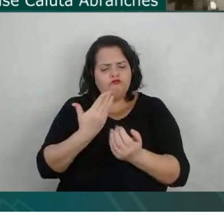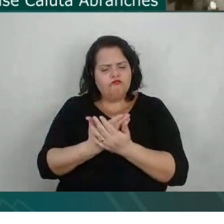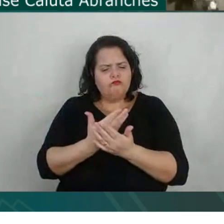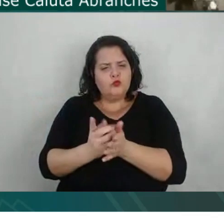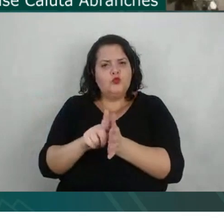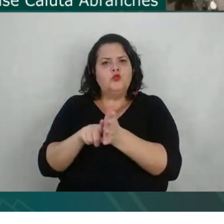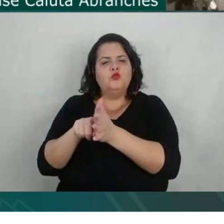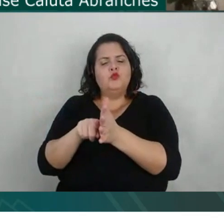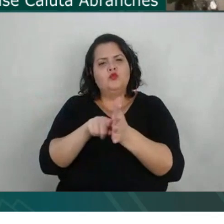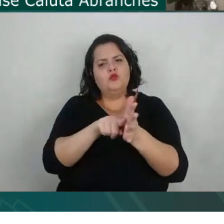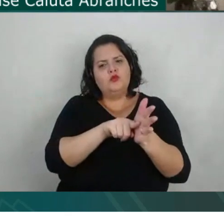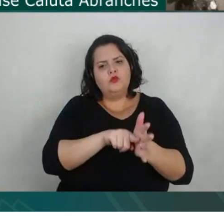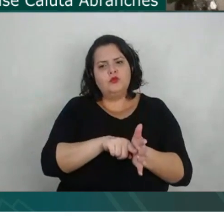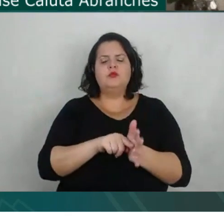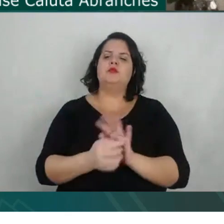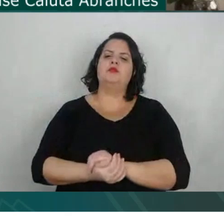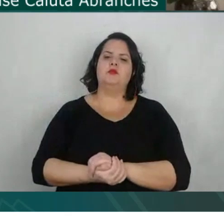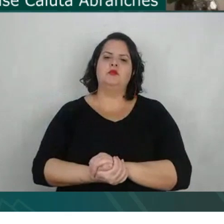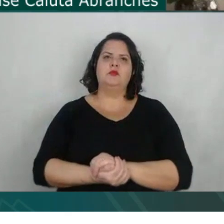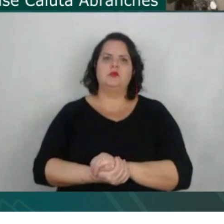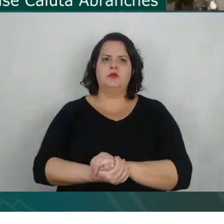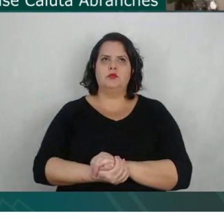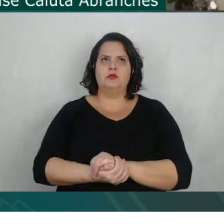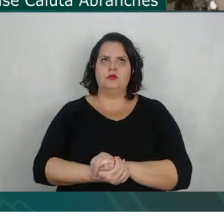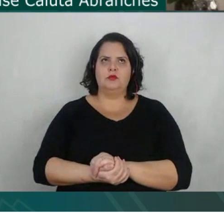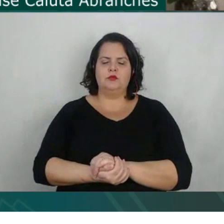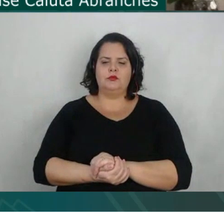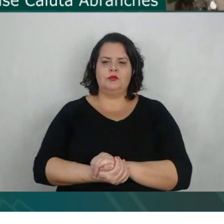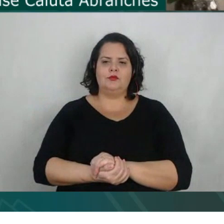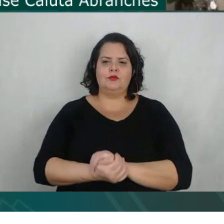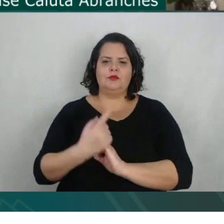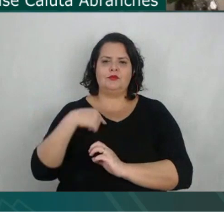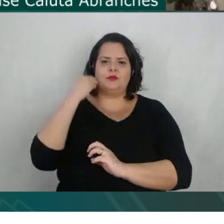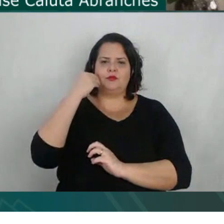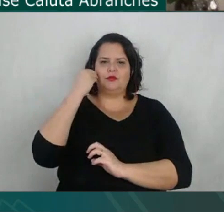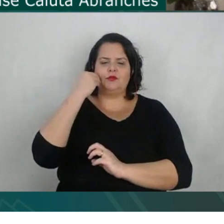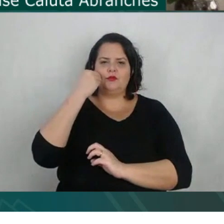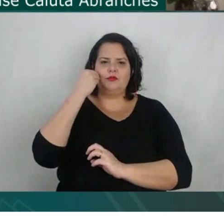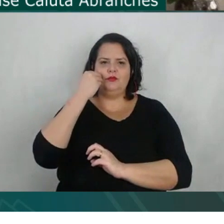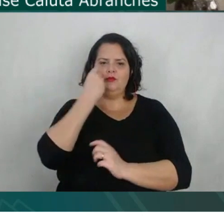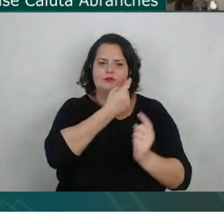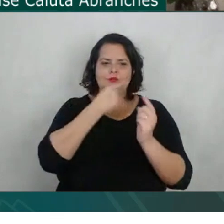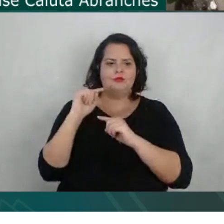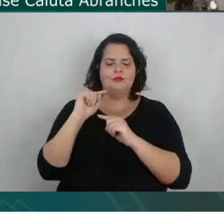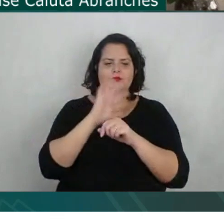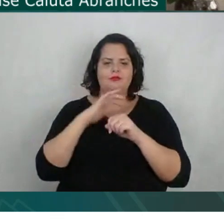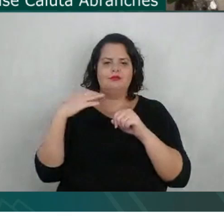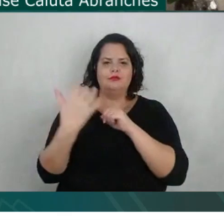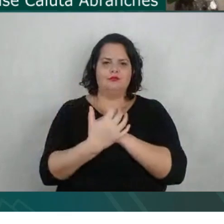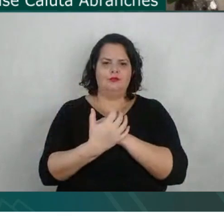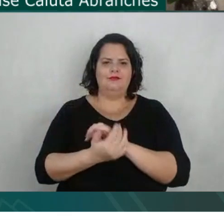todos possíveis, nos estudos para a testagem da nova vacina para o SARS-CoV-2.